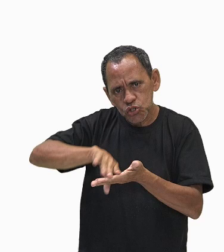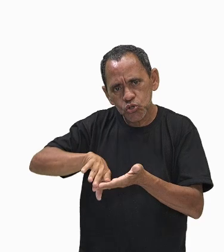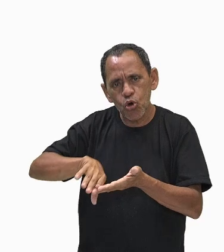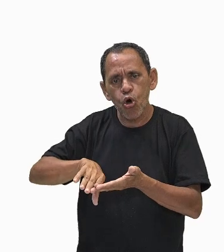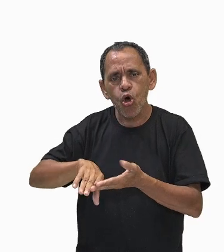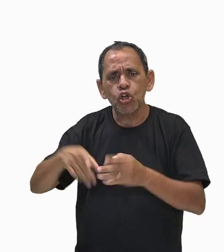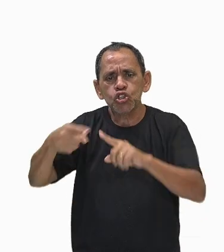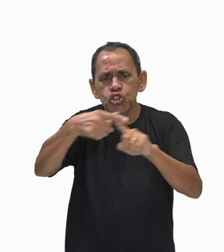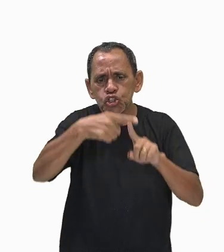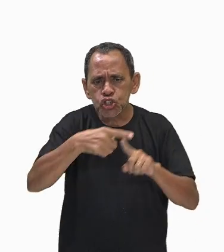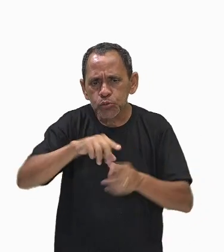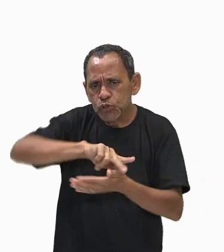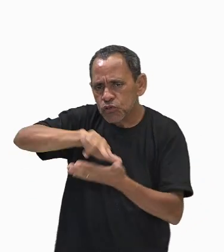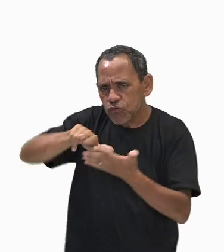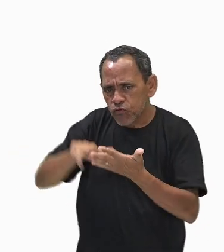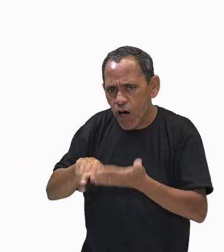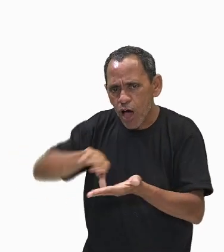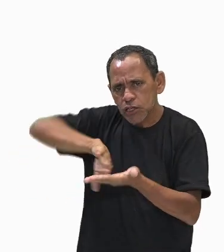excretas. O que nós